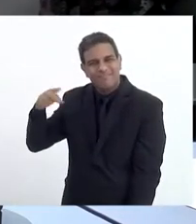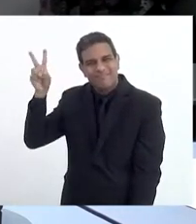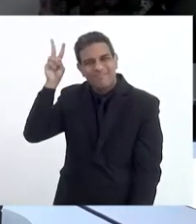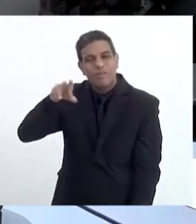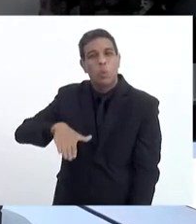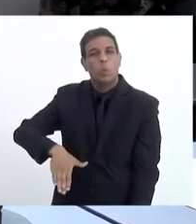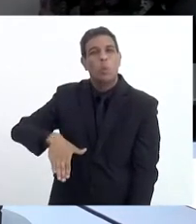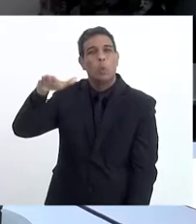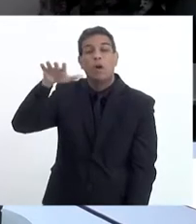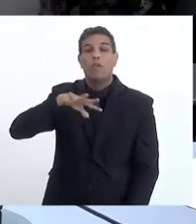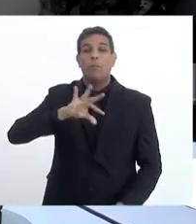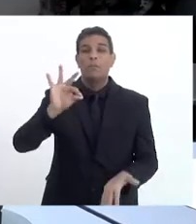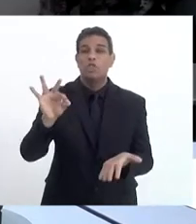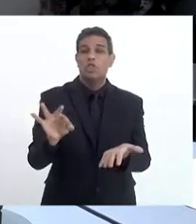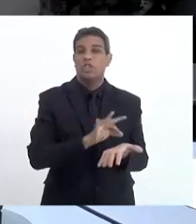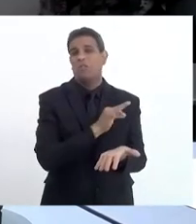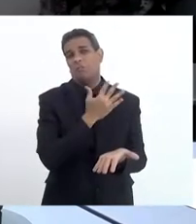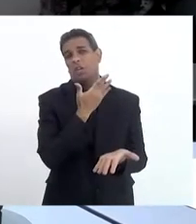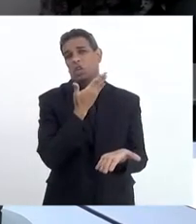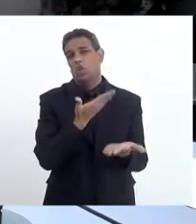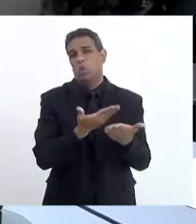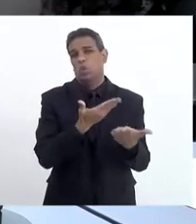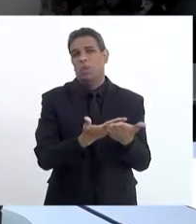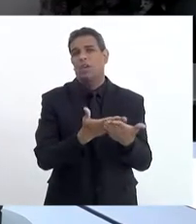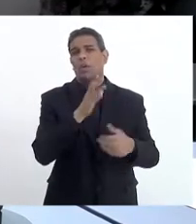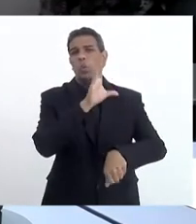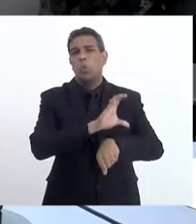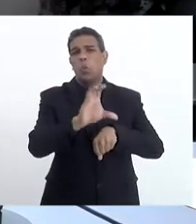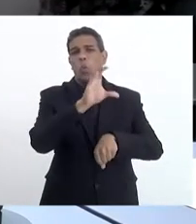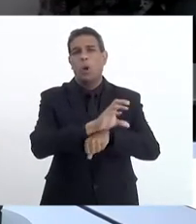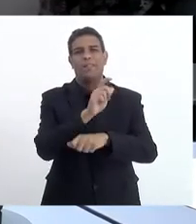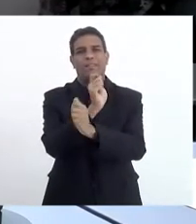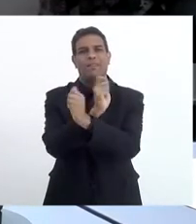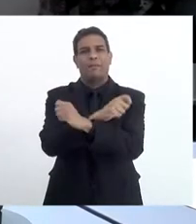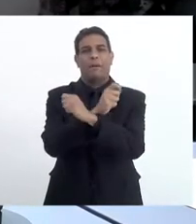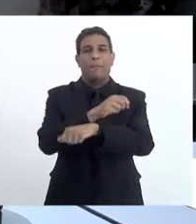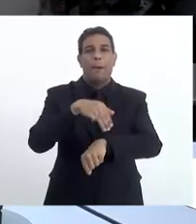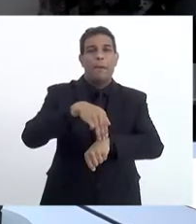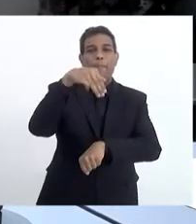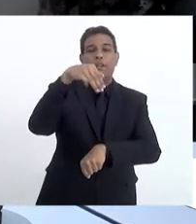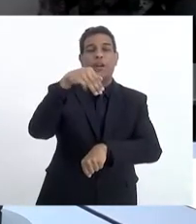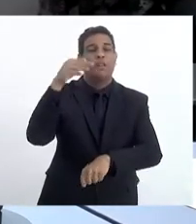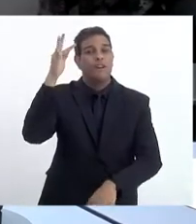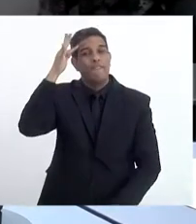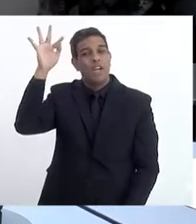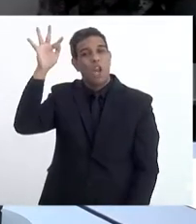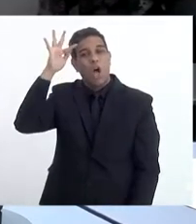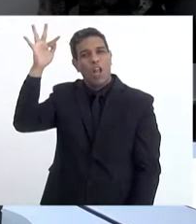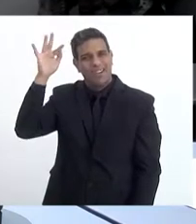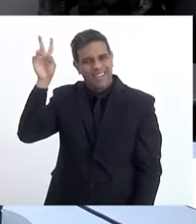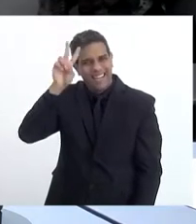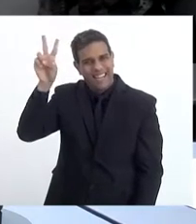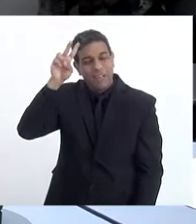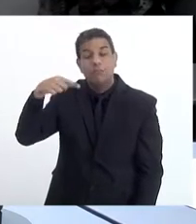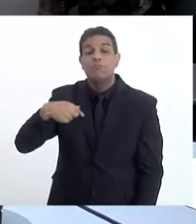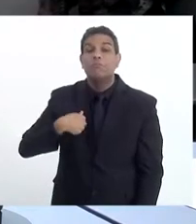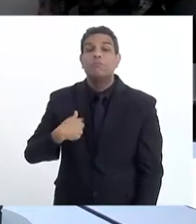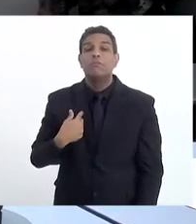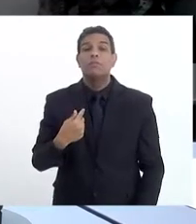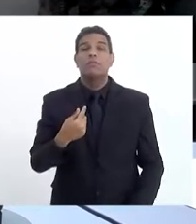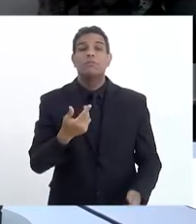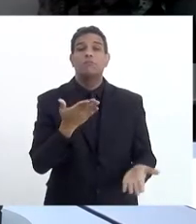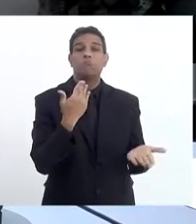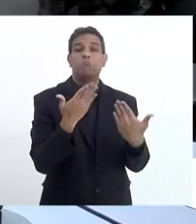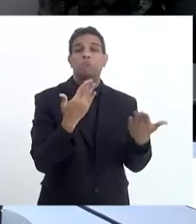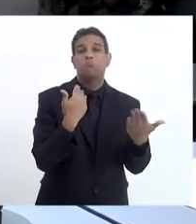fui me inscrever na PUC num mestrado em filosofia e fui ser